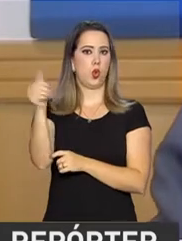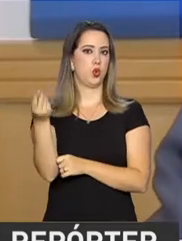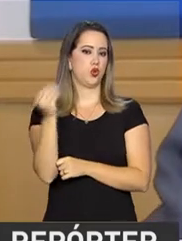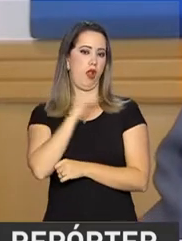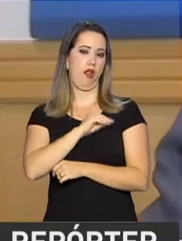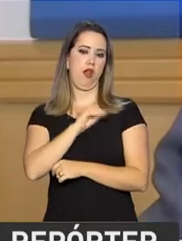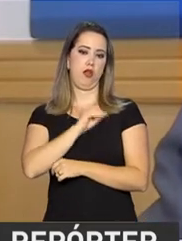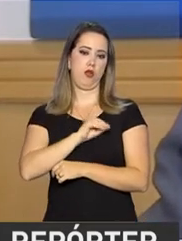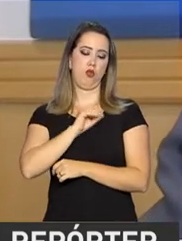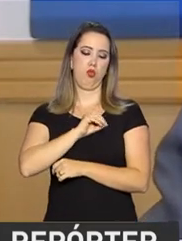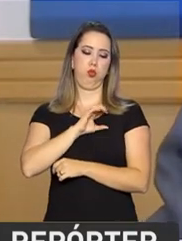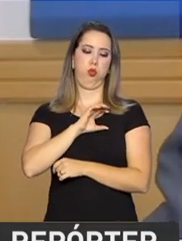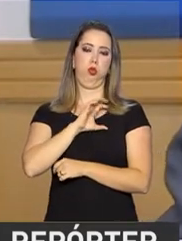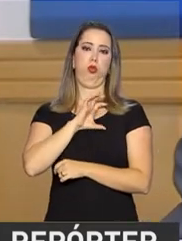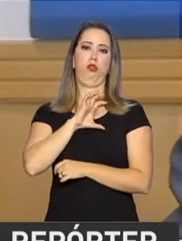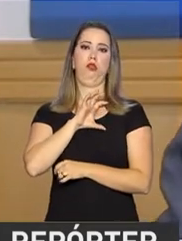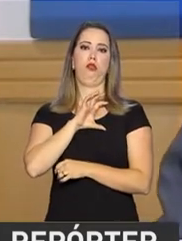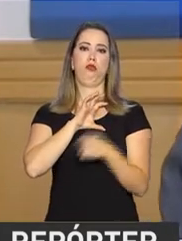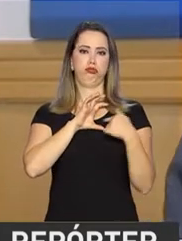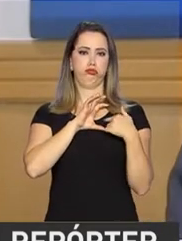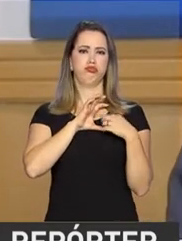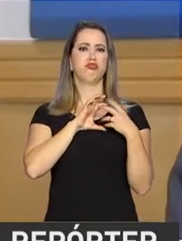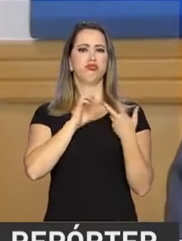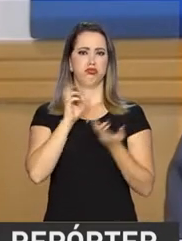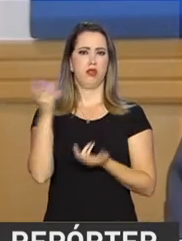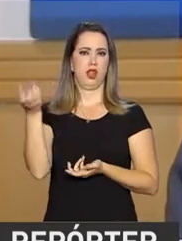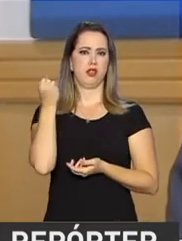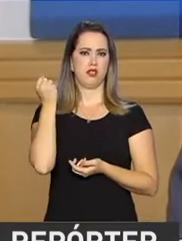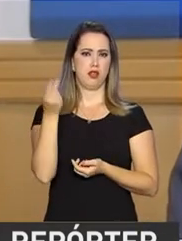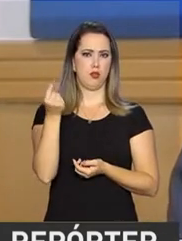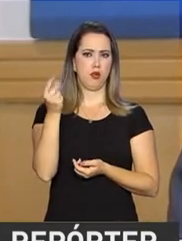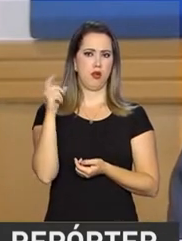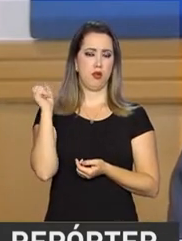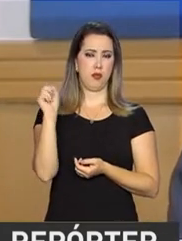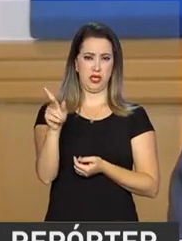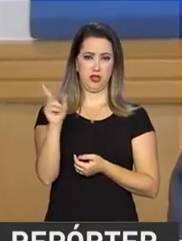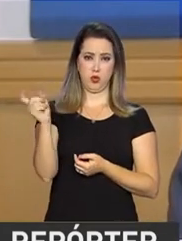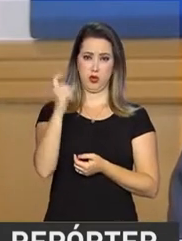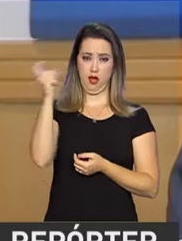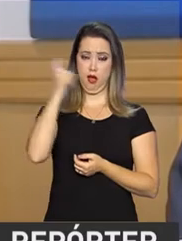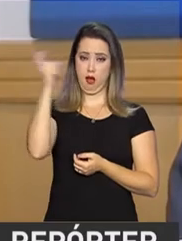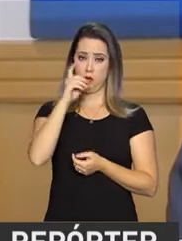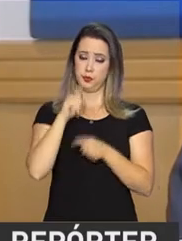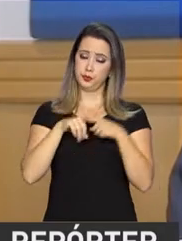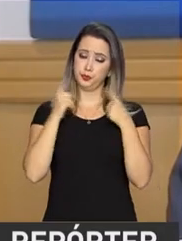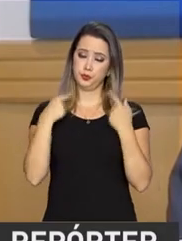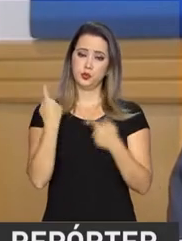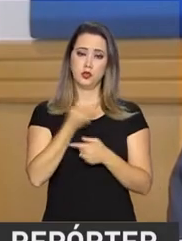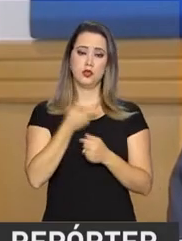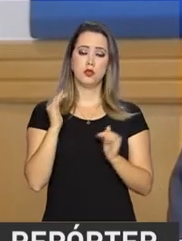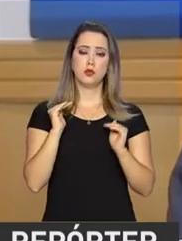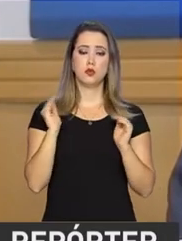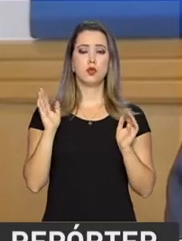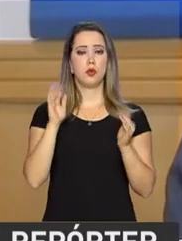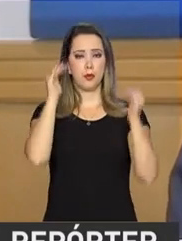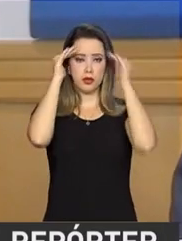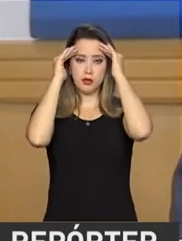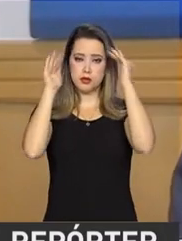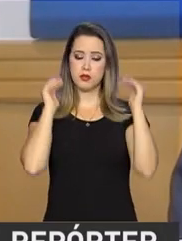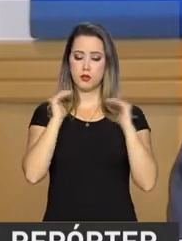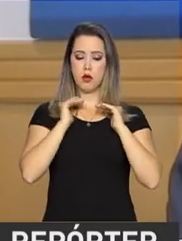aposentar-se com 5.645 aliás nós não estamos mais fazendo do que aplicar o princípio da